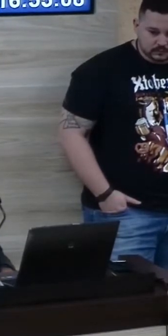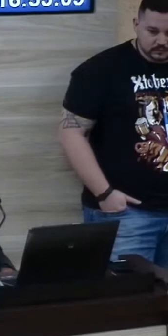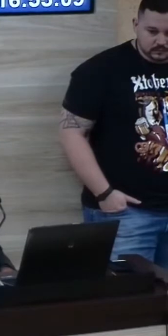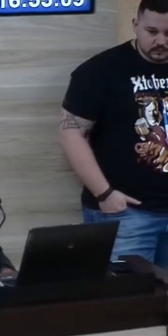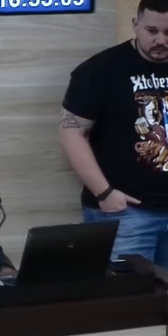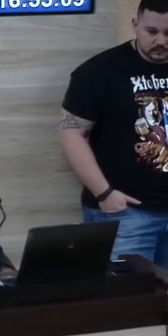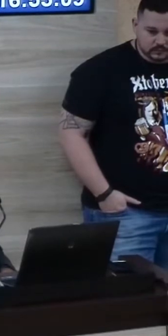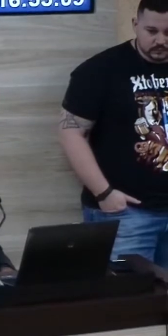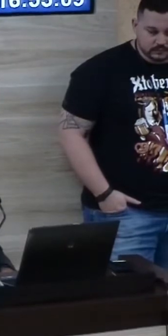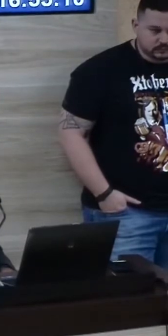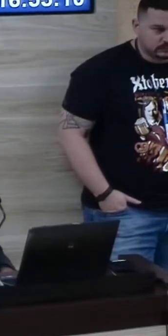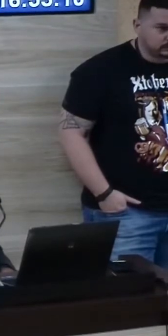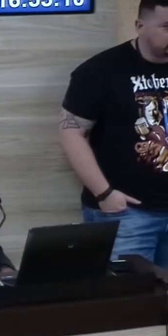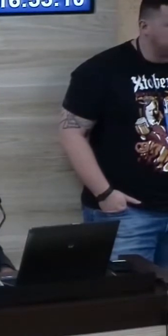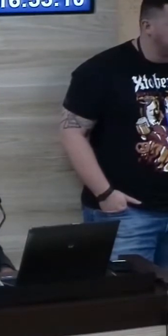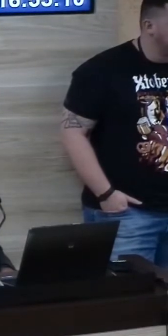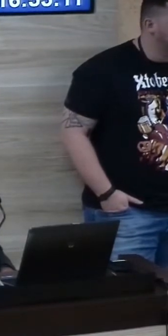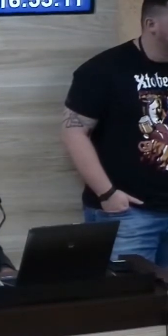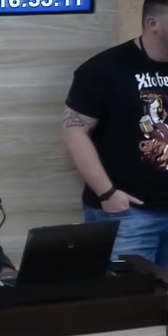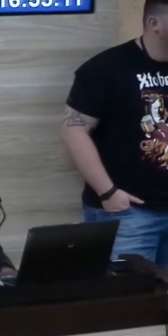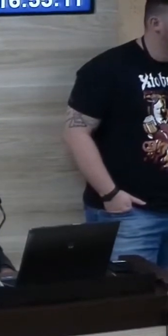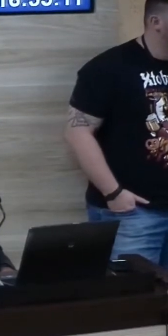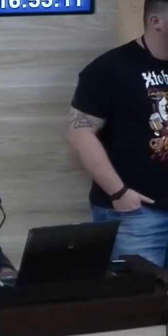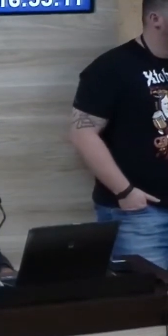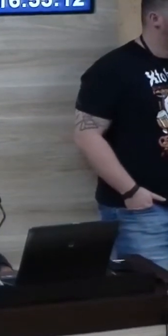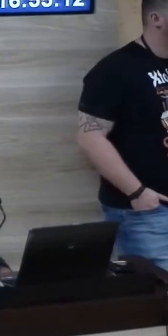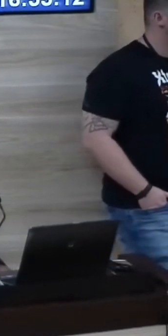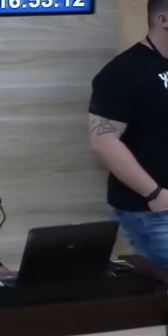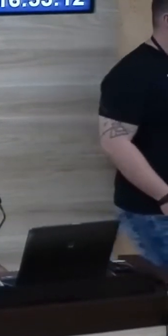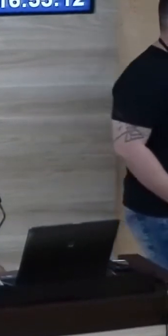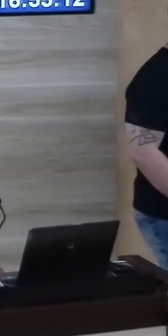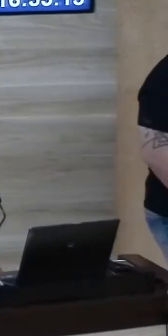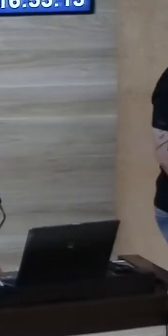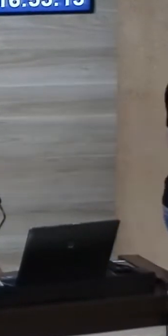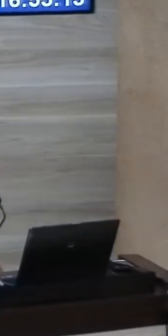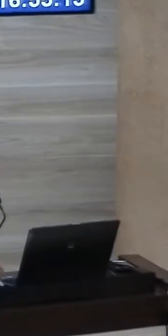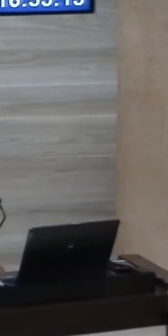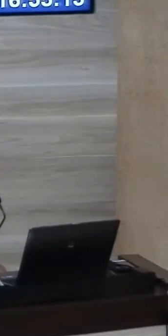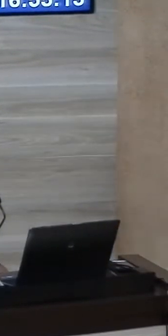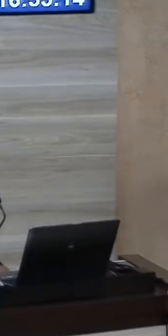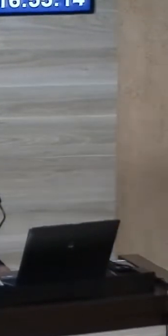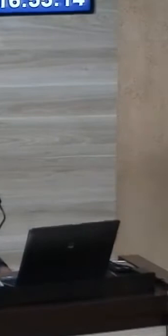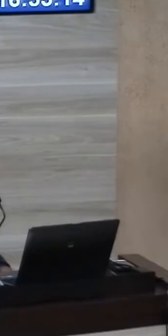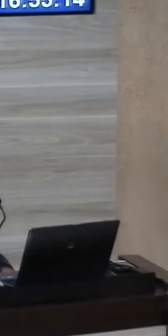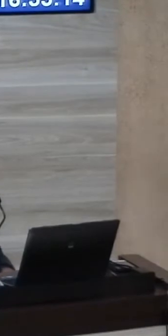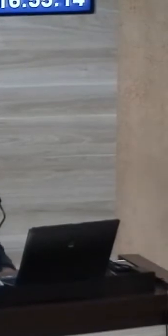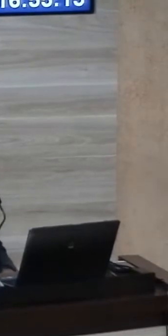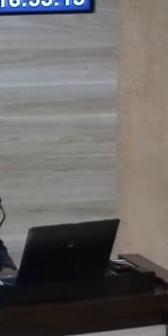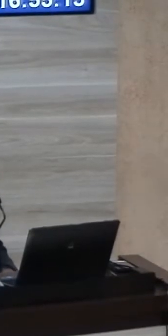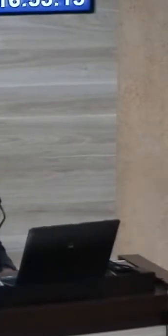fechadas, né? Fechadas ou impróprias para o consumo, né? Não, mas não a mina aquelas que tinham. Não.